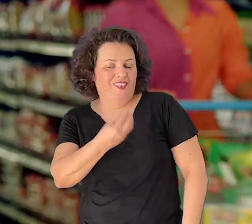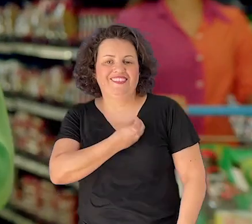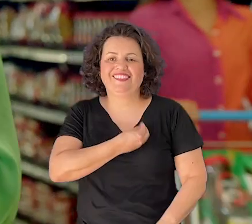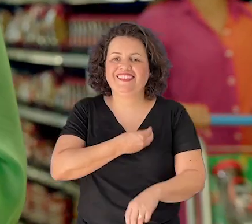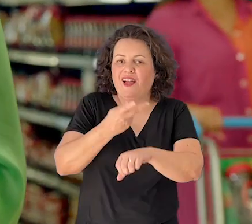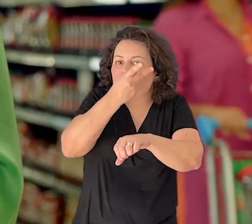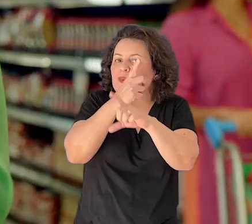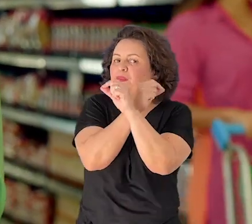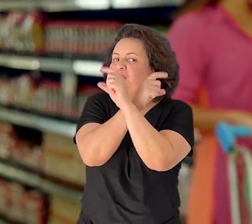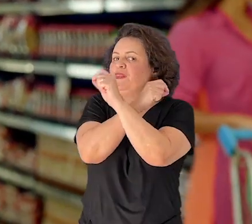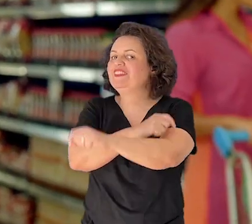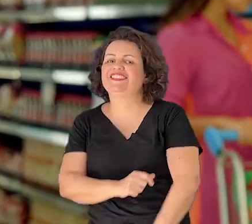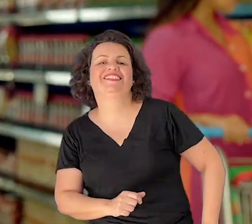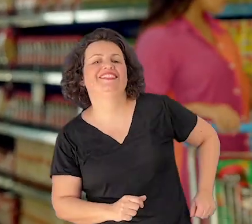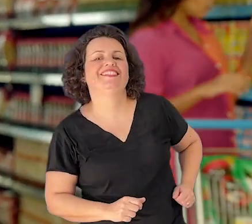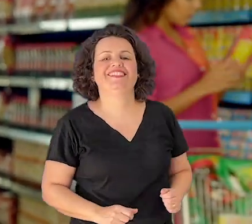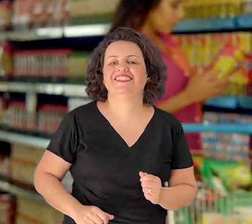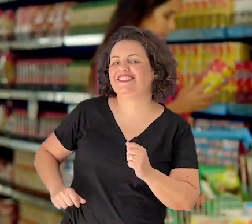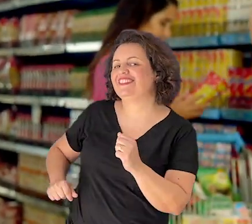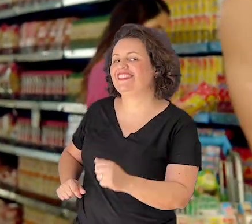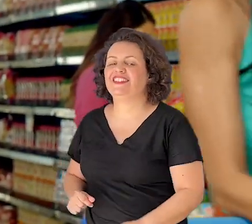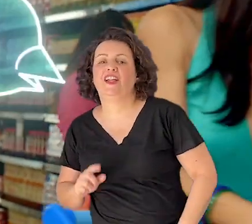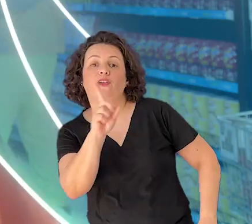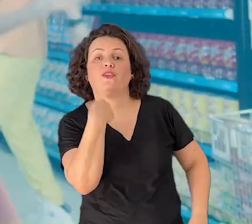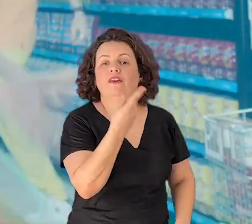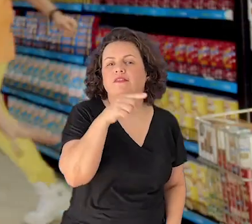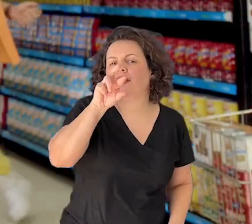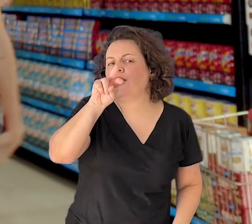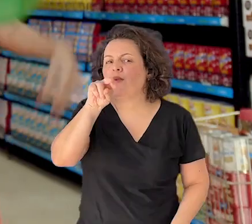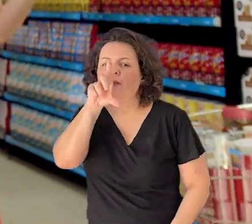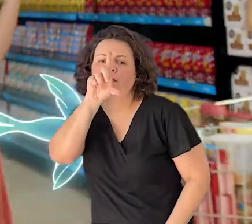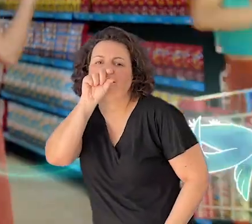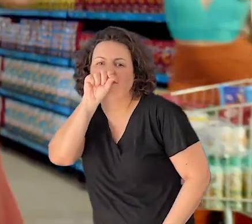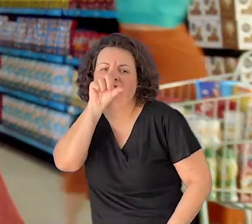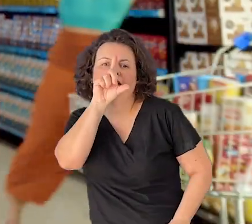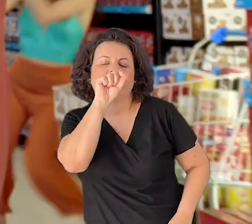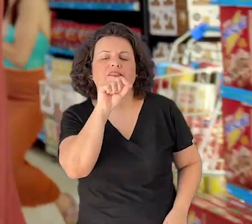Bora concorrer a 40 mil todo dia com a Nestlé? Tamo tipo